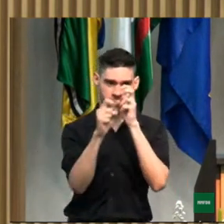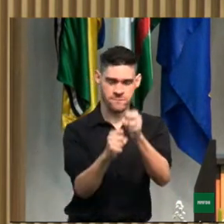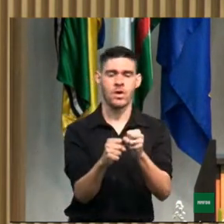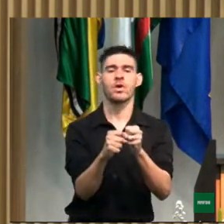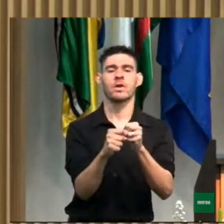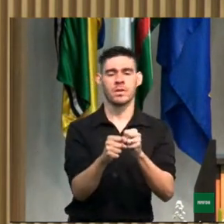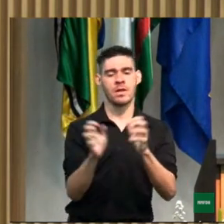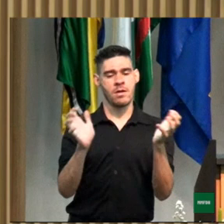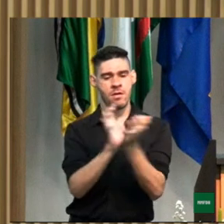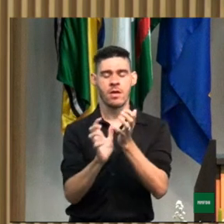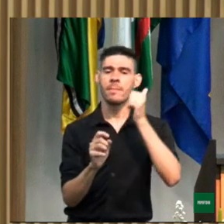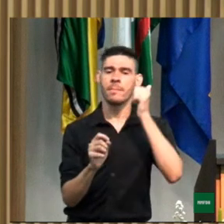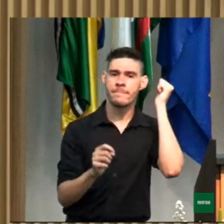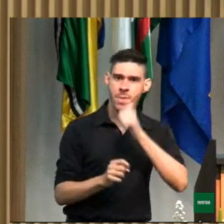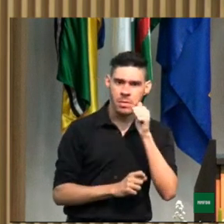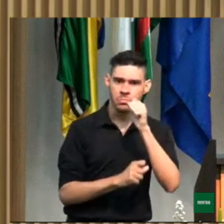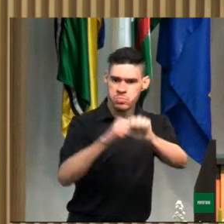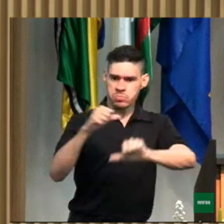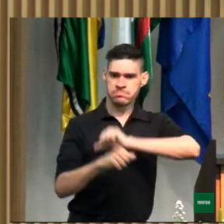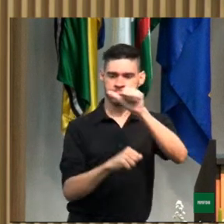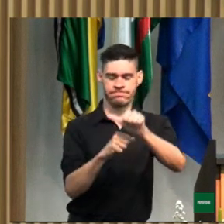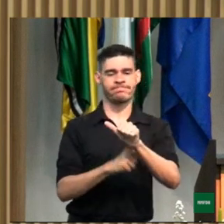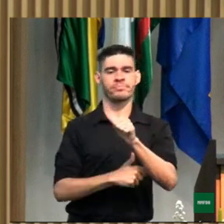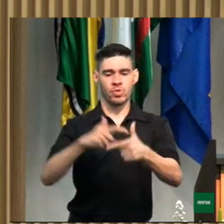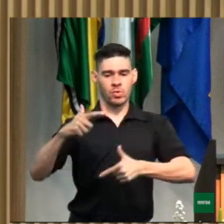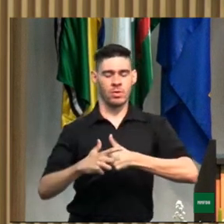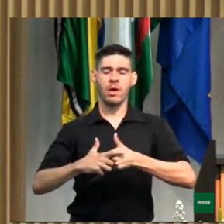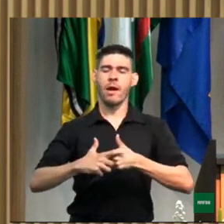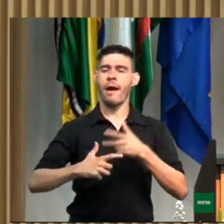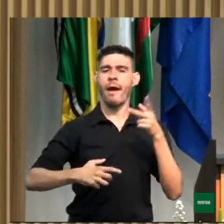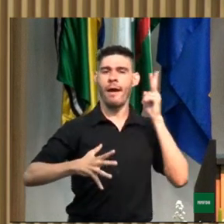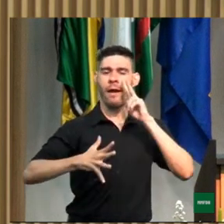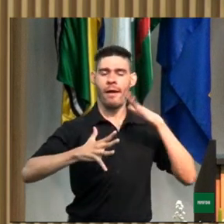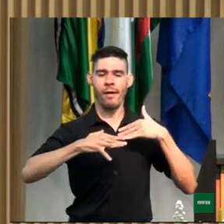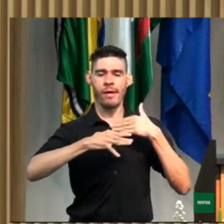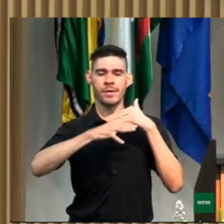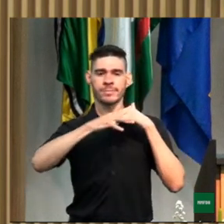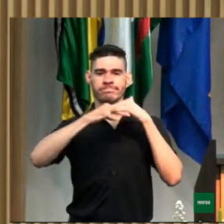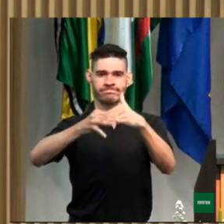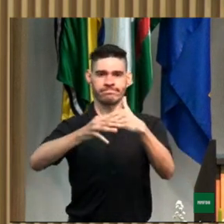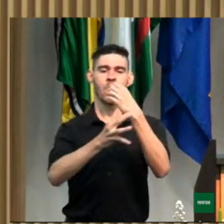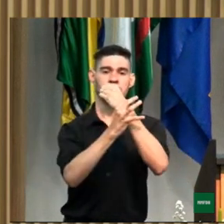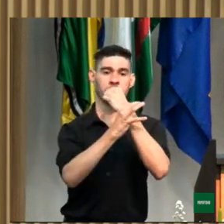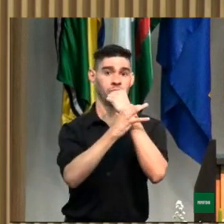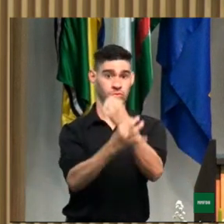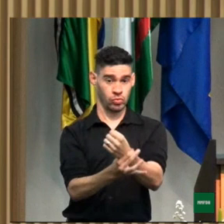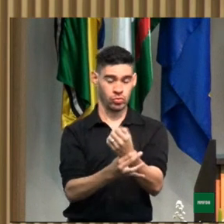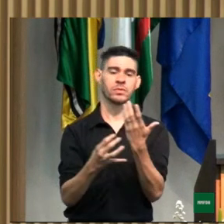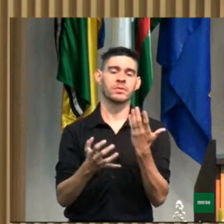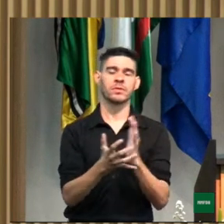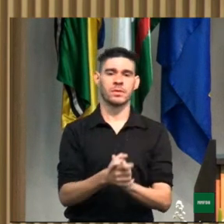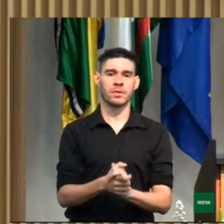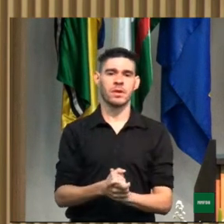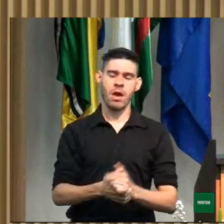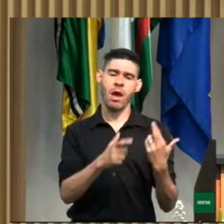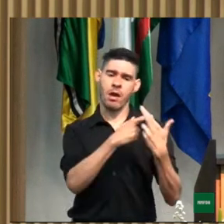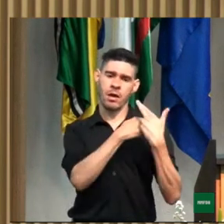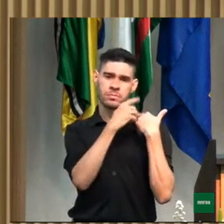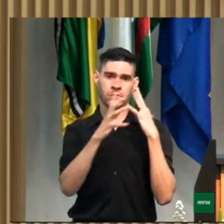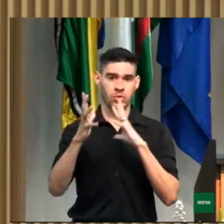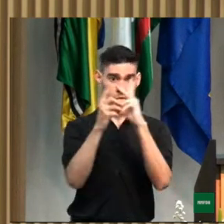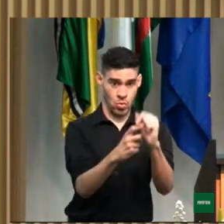tornam a jornada ainda mais justa e equilibrada. E isso, sim, é uma responsabilidade de todos nós.